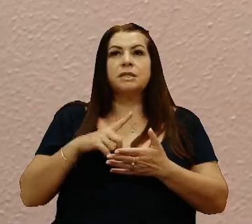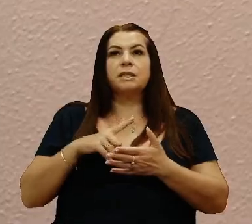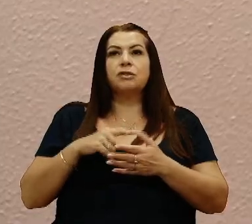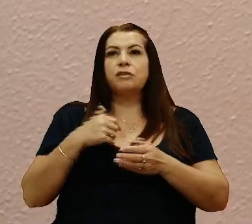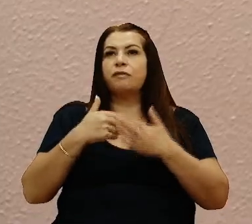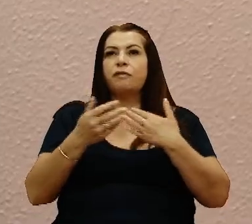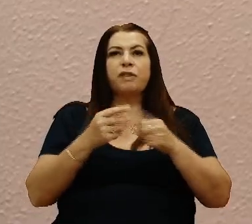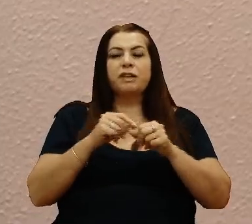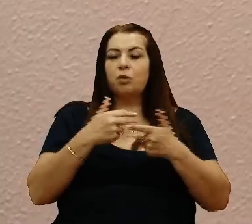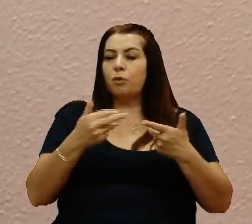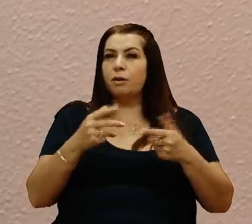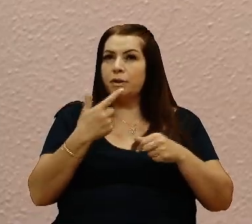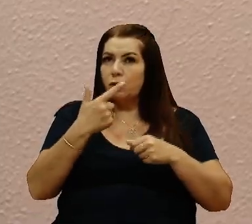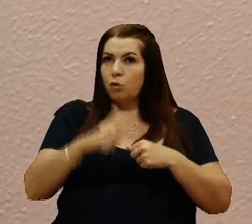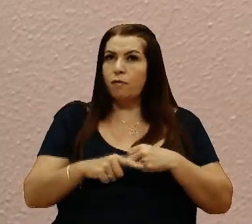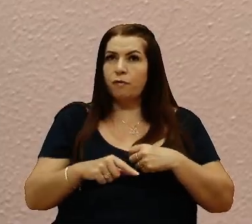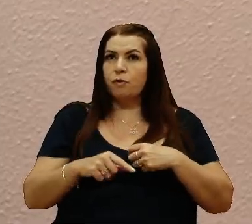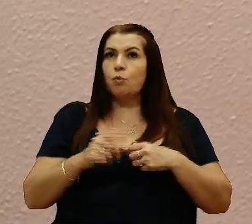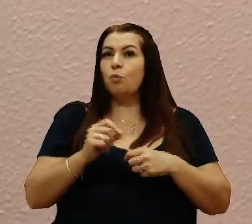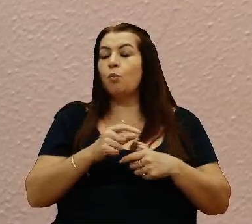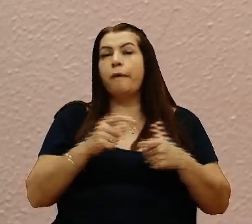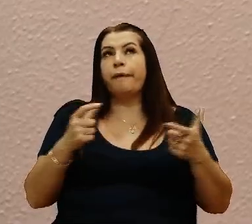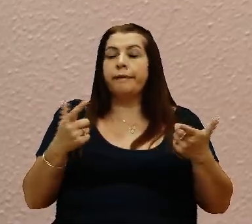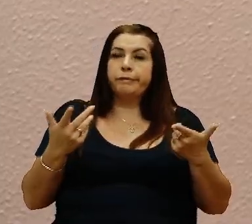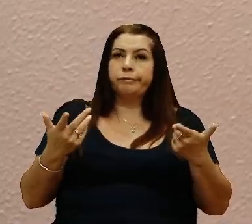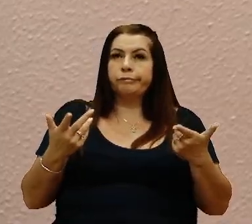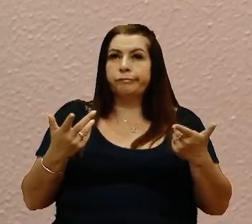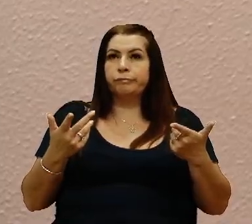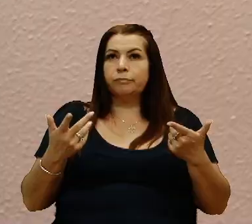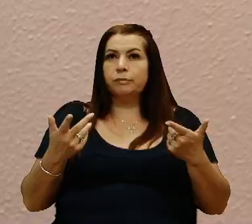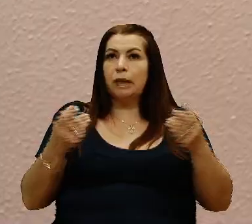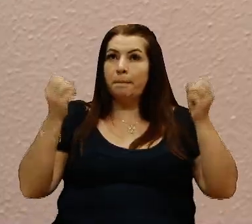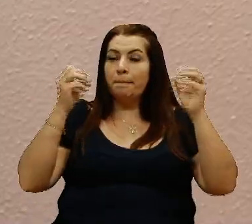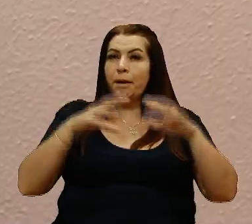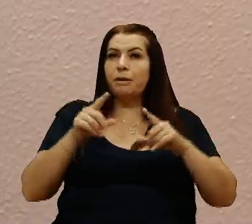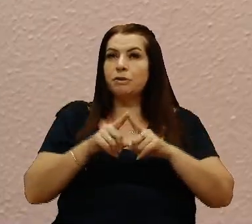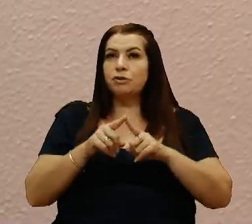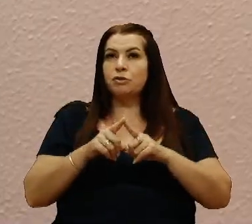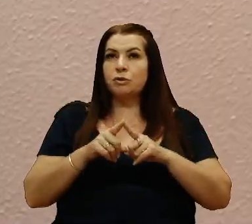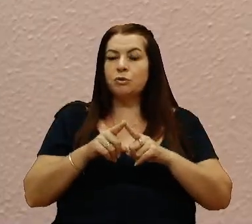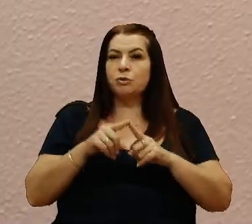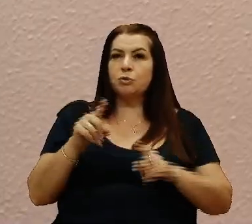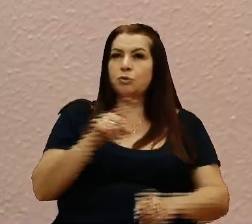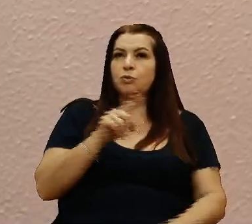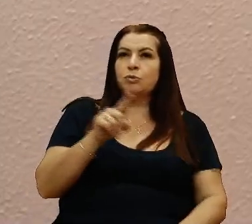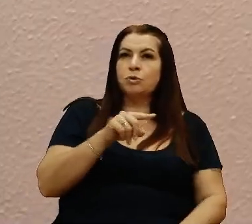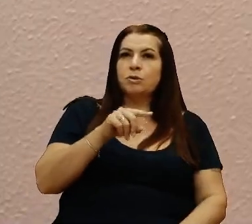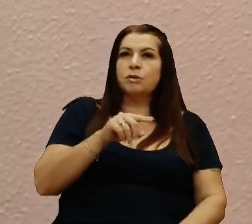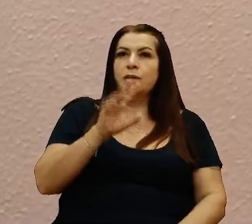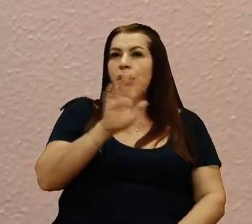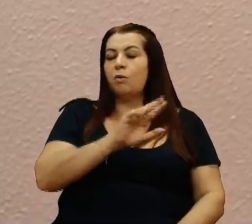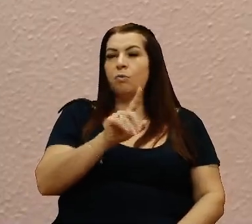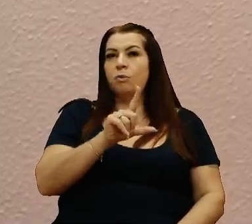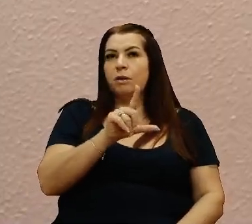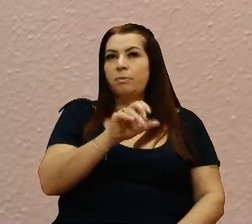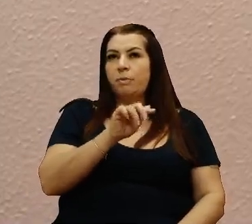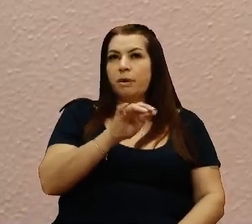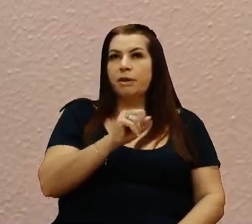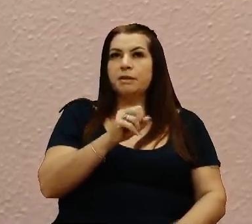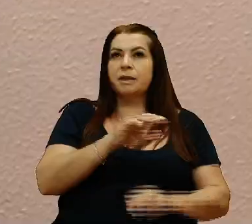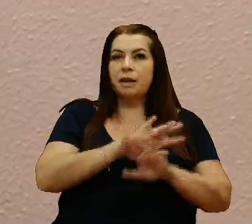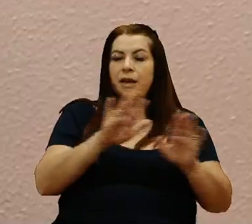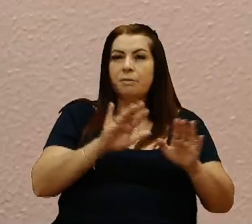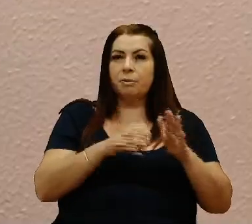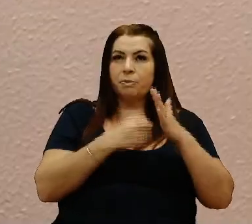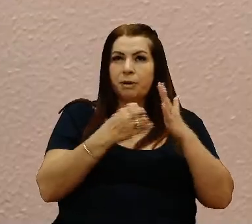mais uma vez, qual que é a grande mágica, né, dos neoliberais? Acaba com uma empresa que é boa para a cidade para poder vender para